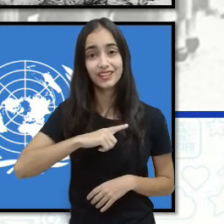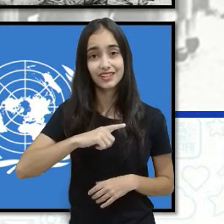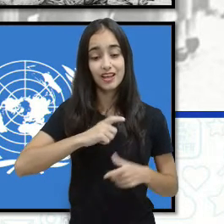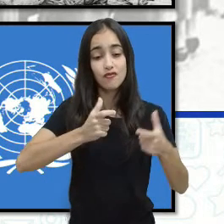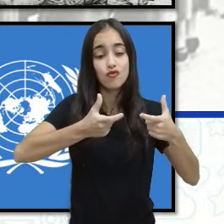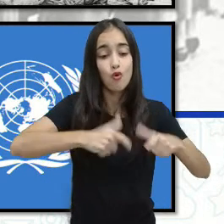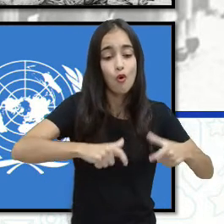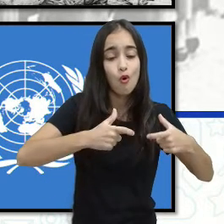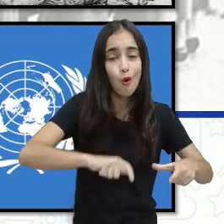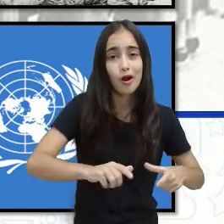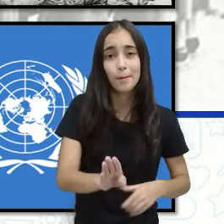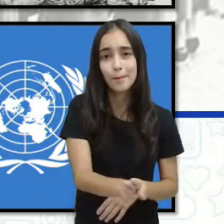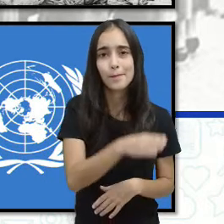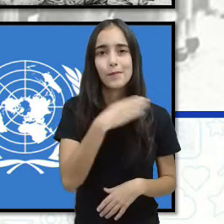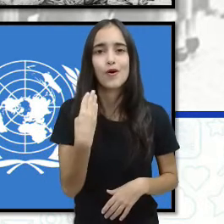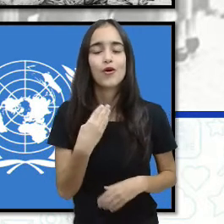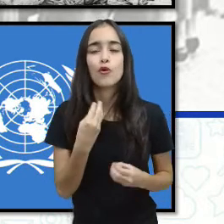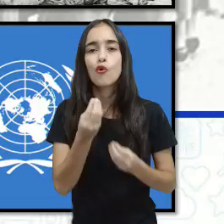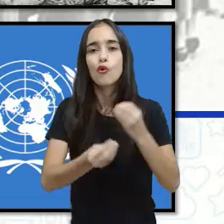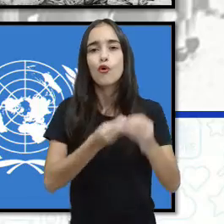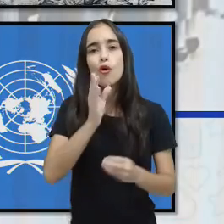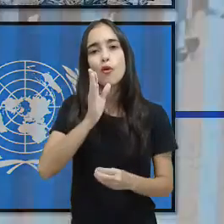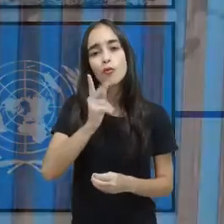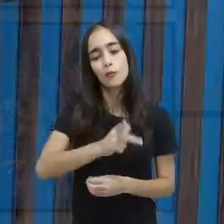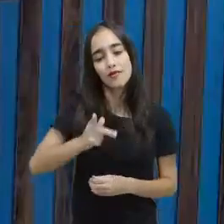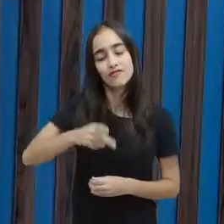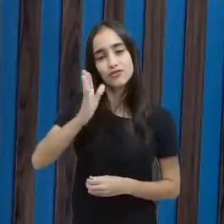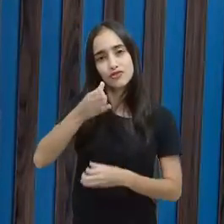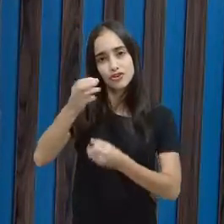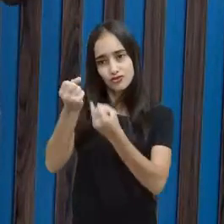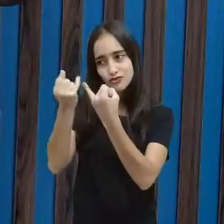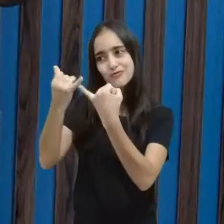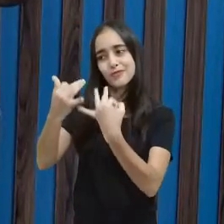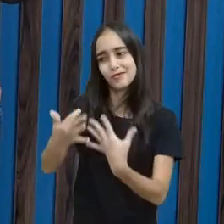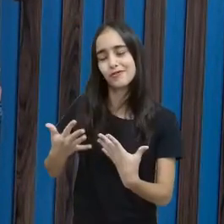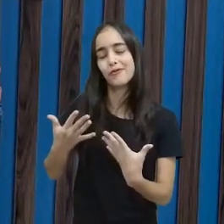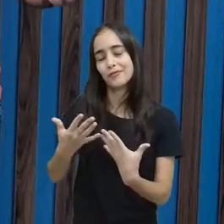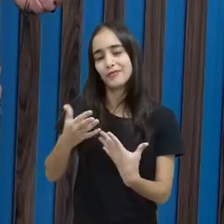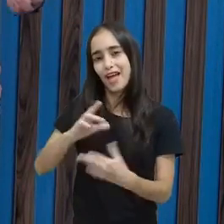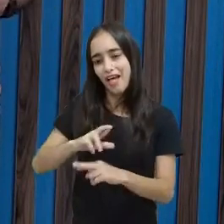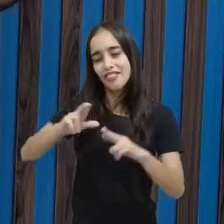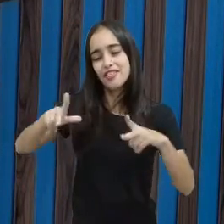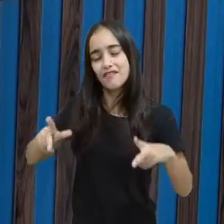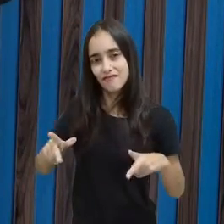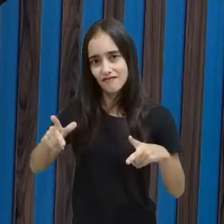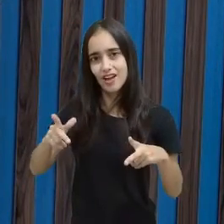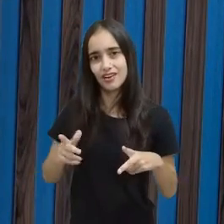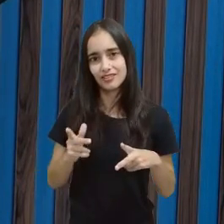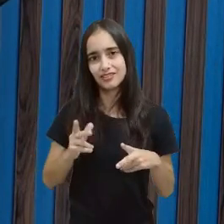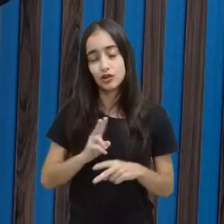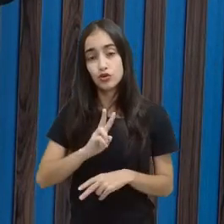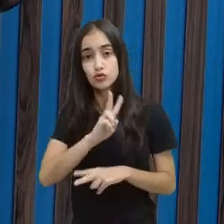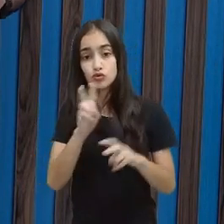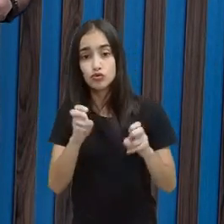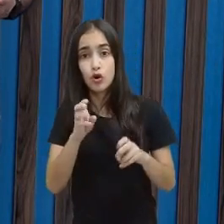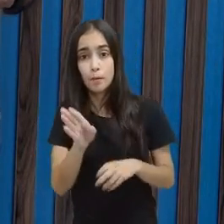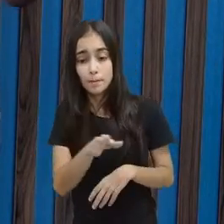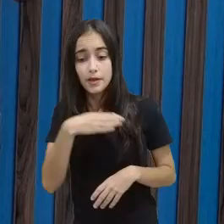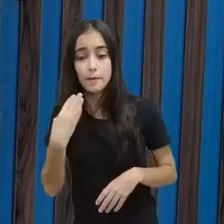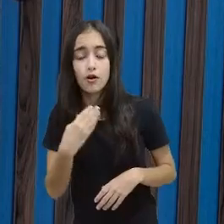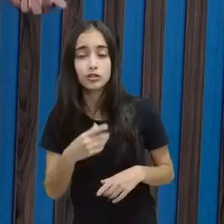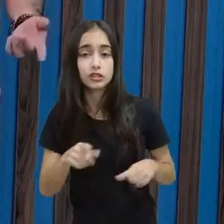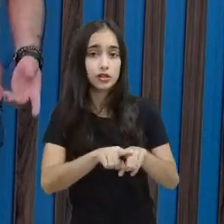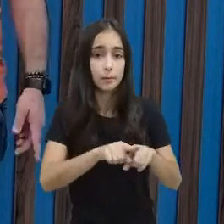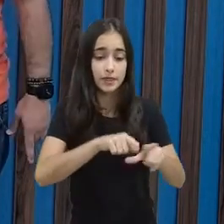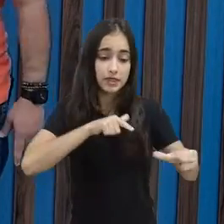de extermínio, como bem frisou, né, o professor George, existe essa diferença aí entre o campo de concentração e o campo de extermínio.